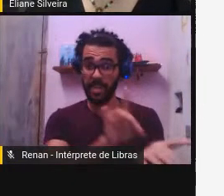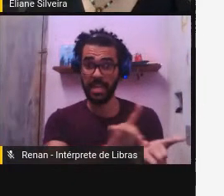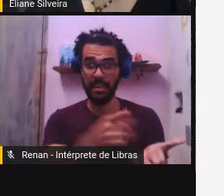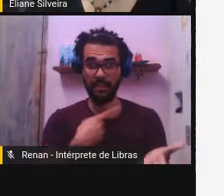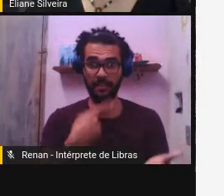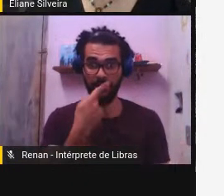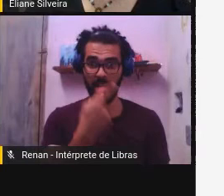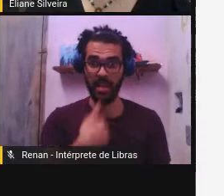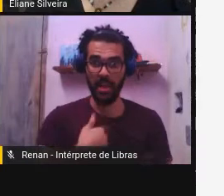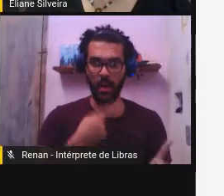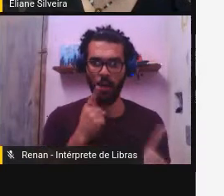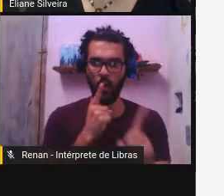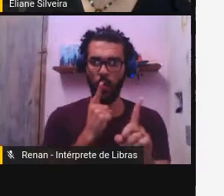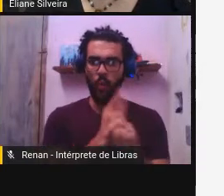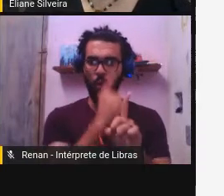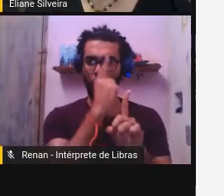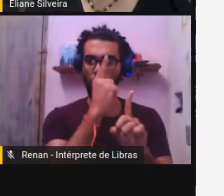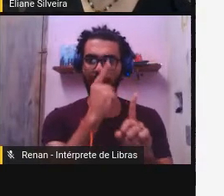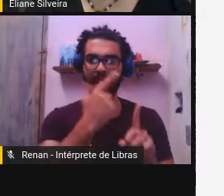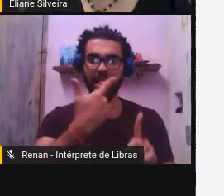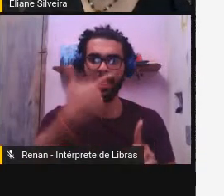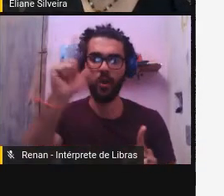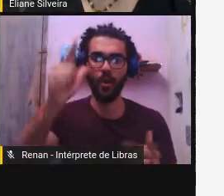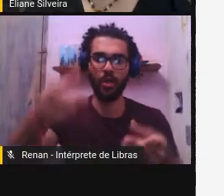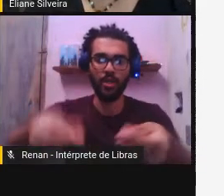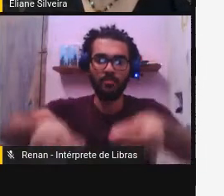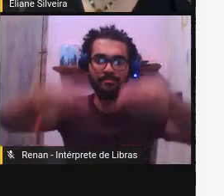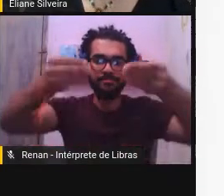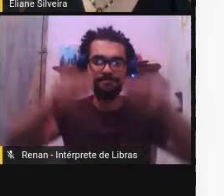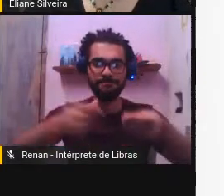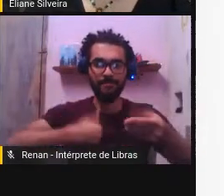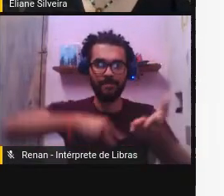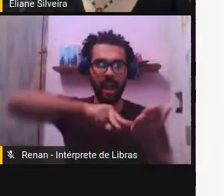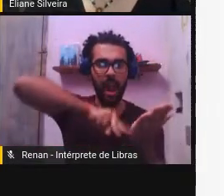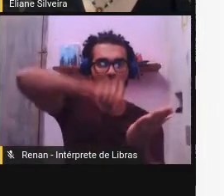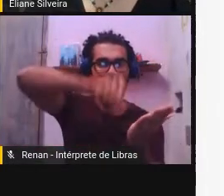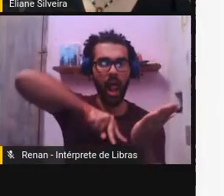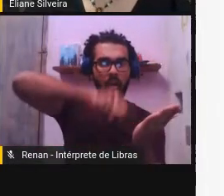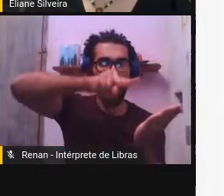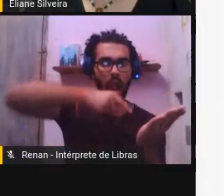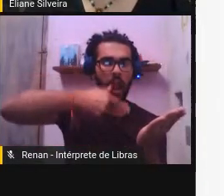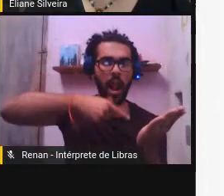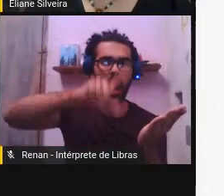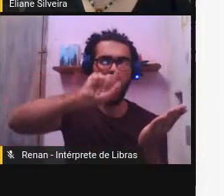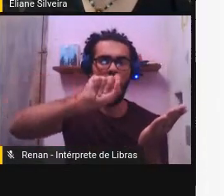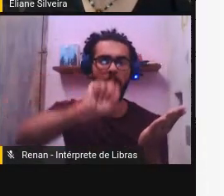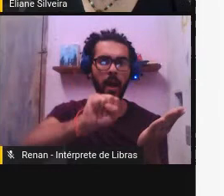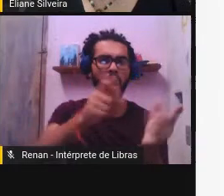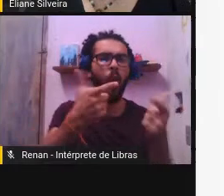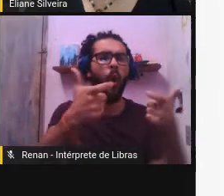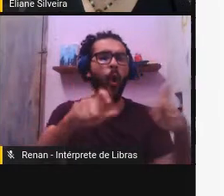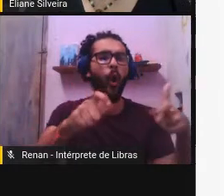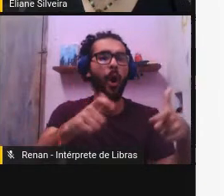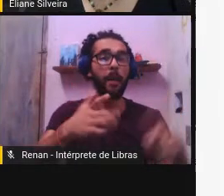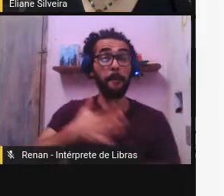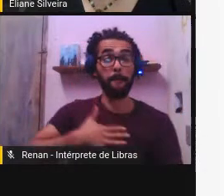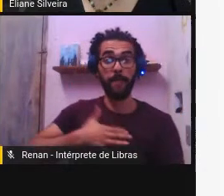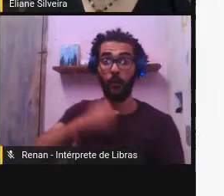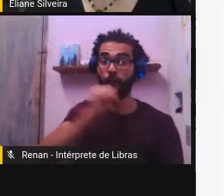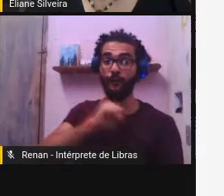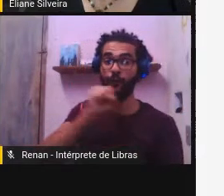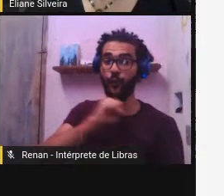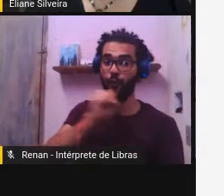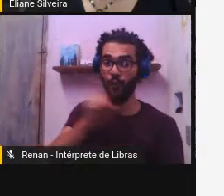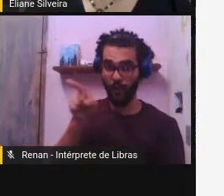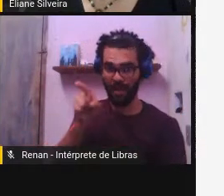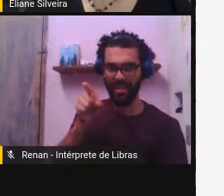tempo outro alimento para os meus gostos linguísticos na biblioteca do meu avô materno, o comandante Alex,